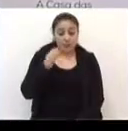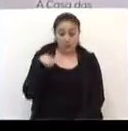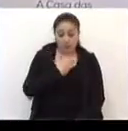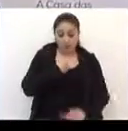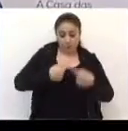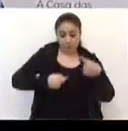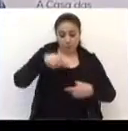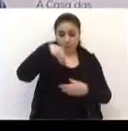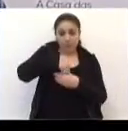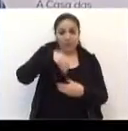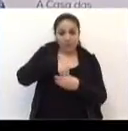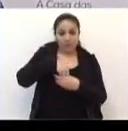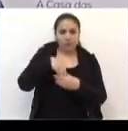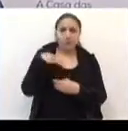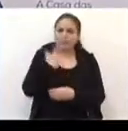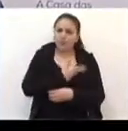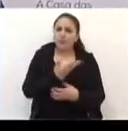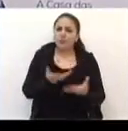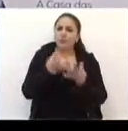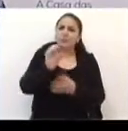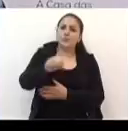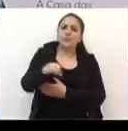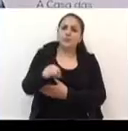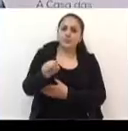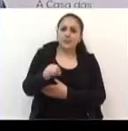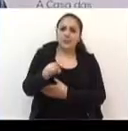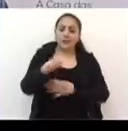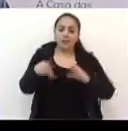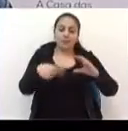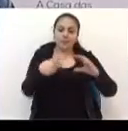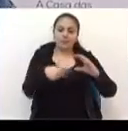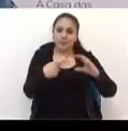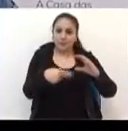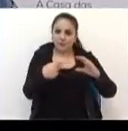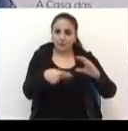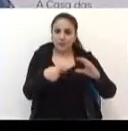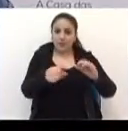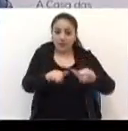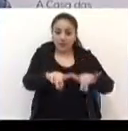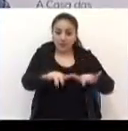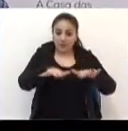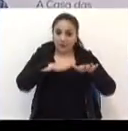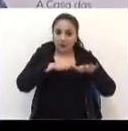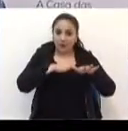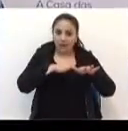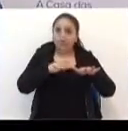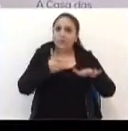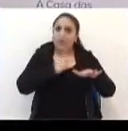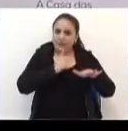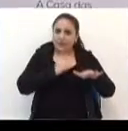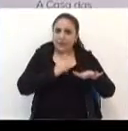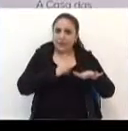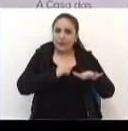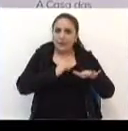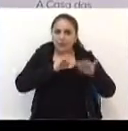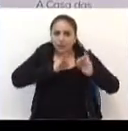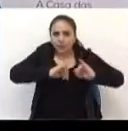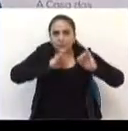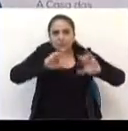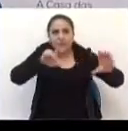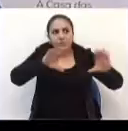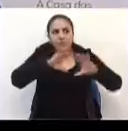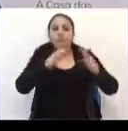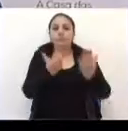aqui. Nós queremos, sim, que a Câmara de Vereadores, que a sessão plenária, ela seja na íntegra